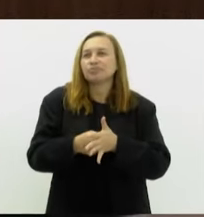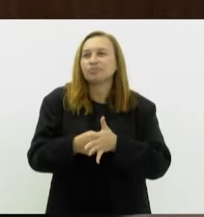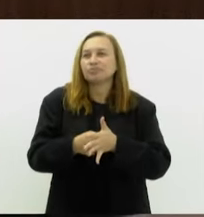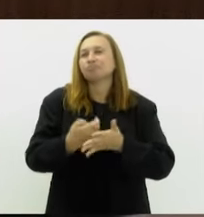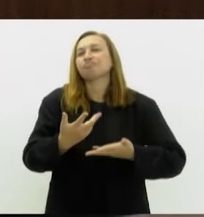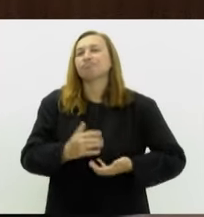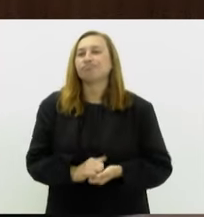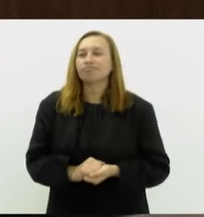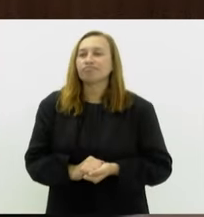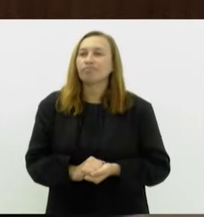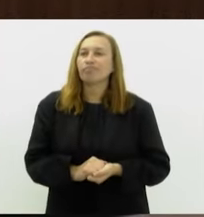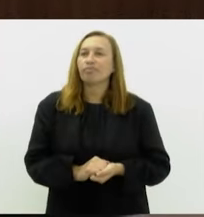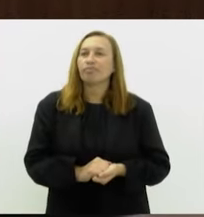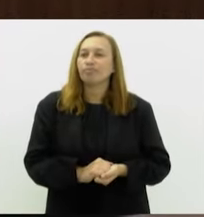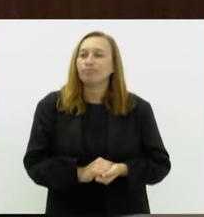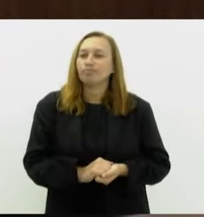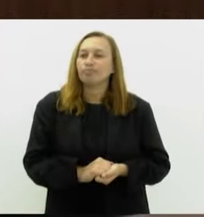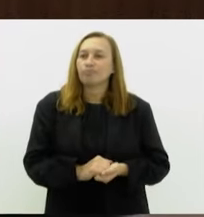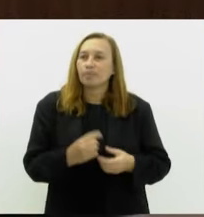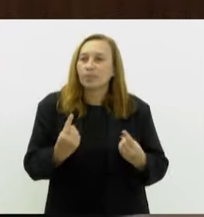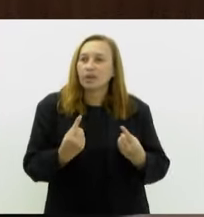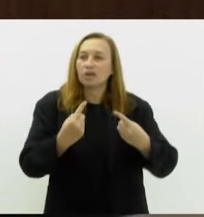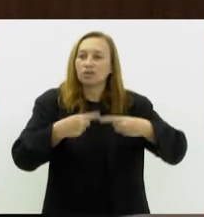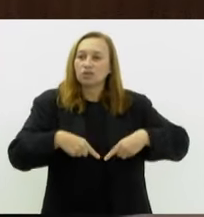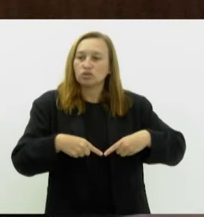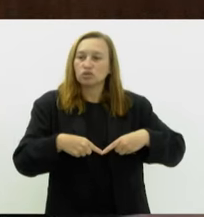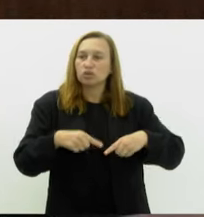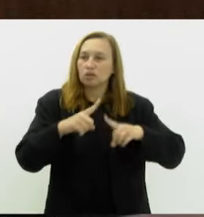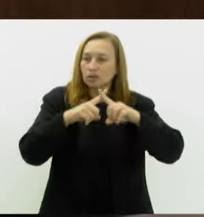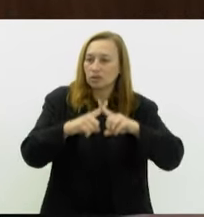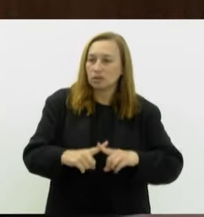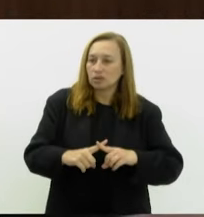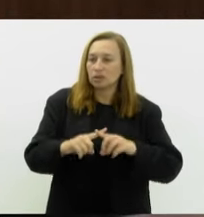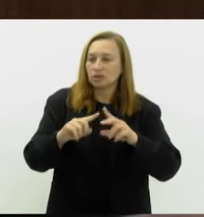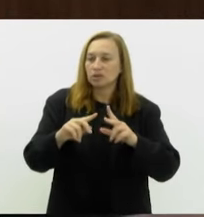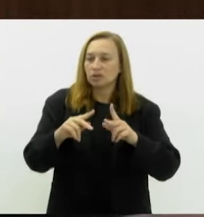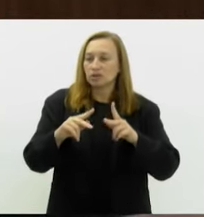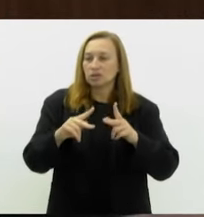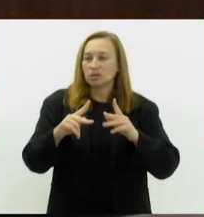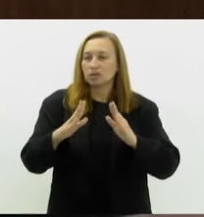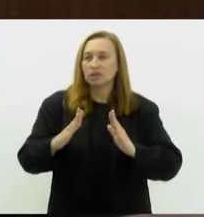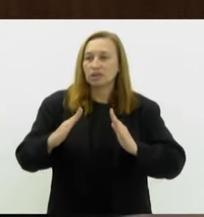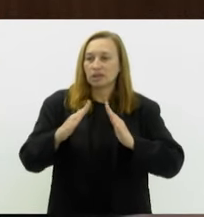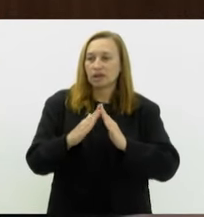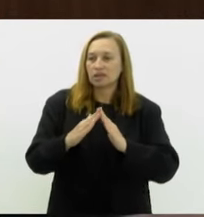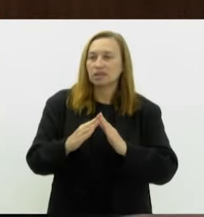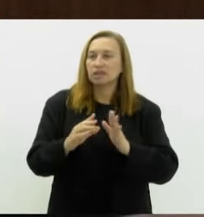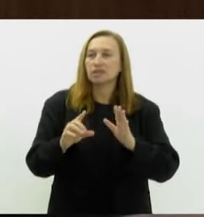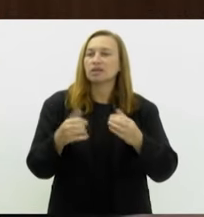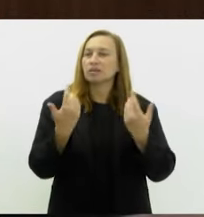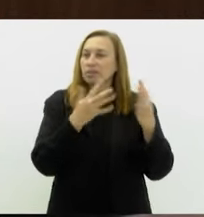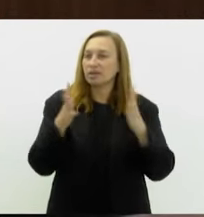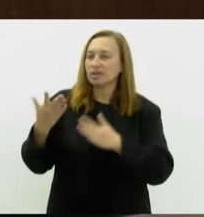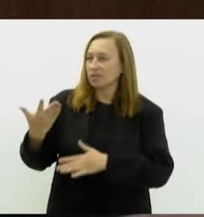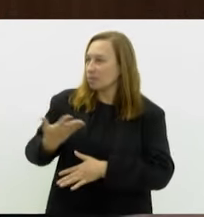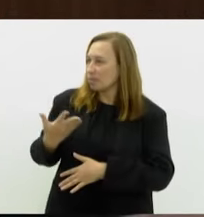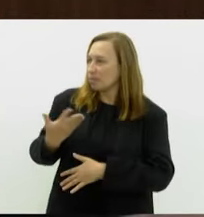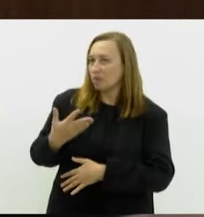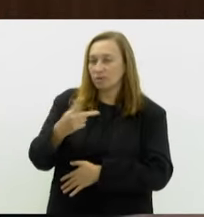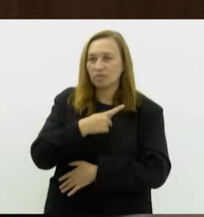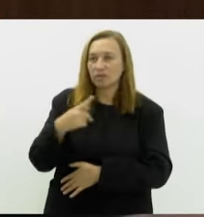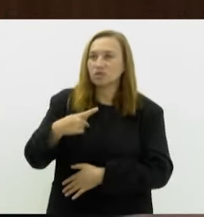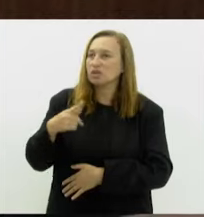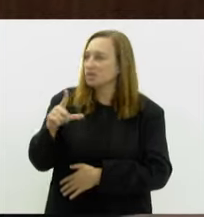sua aguerrida disputa, né, pelo bem comum nesta casa. Então, quero saudar o meu querido pastor. Cadê ele? Está aí? O Zenóbio